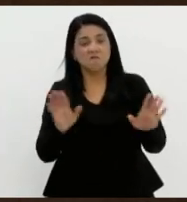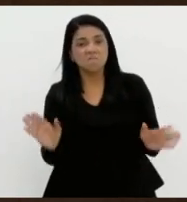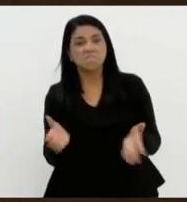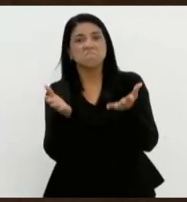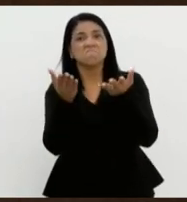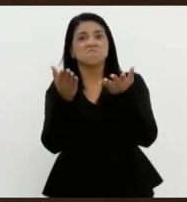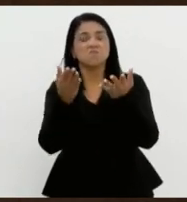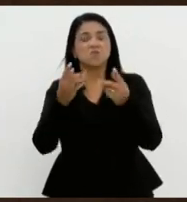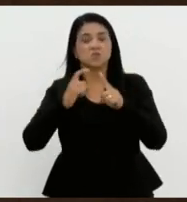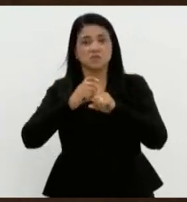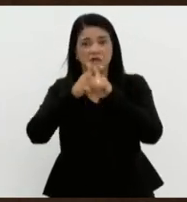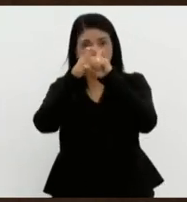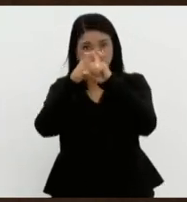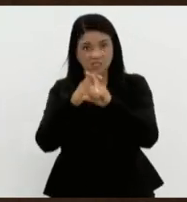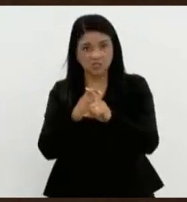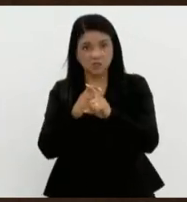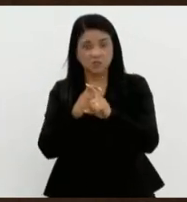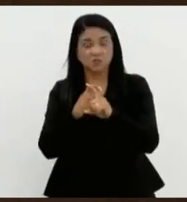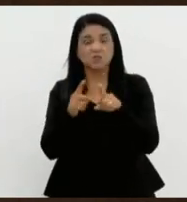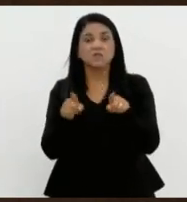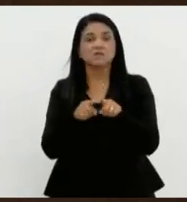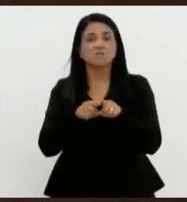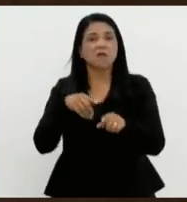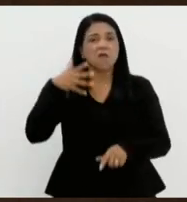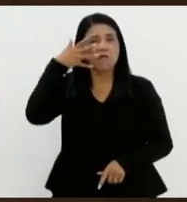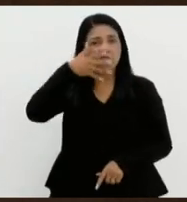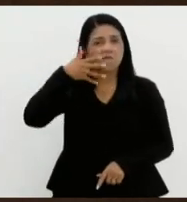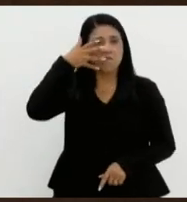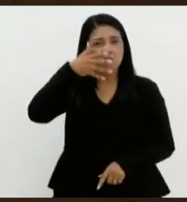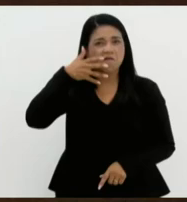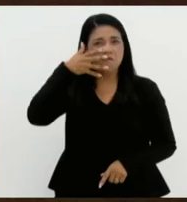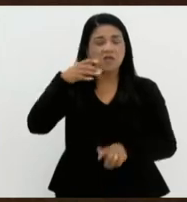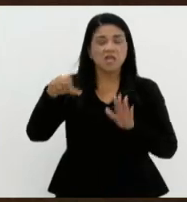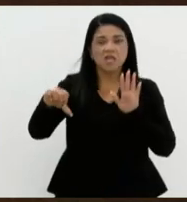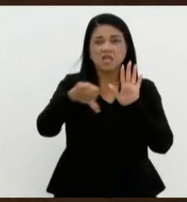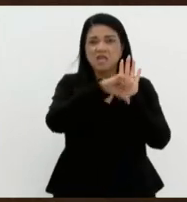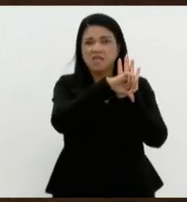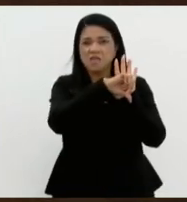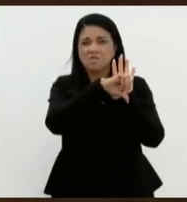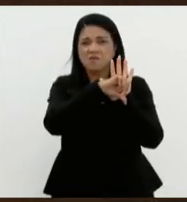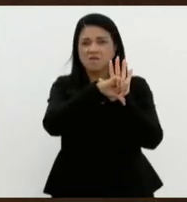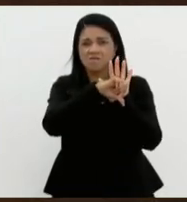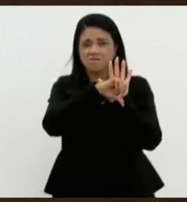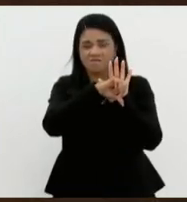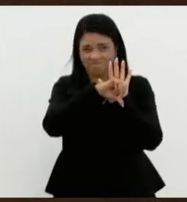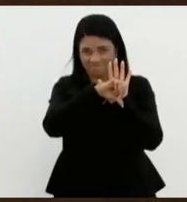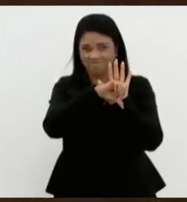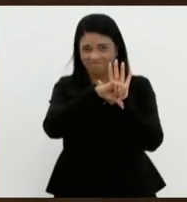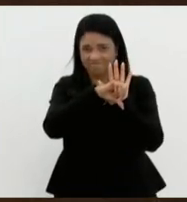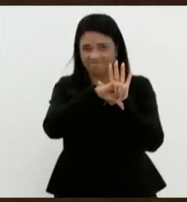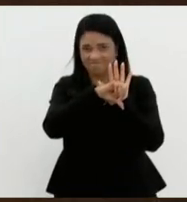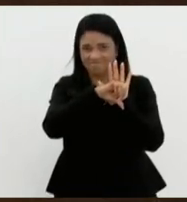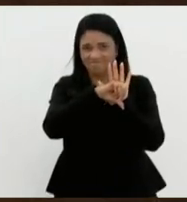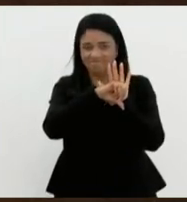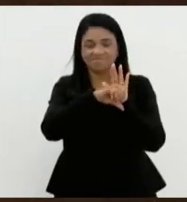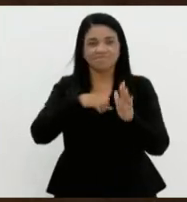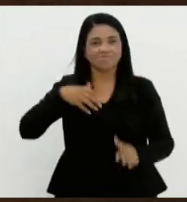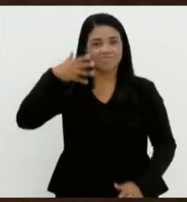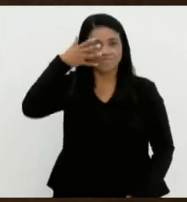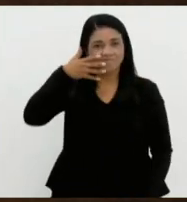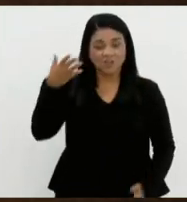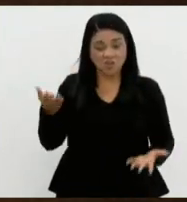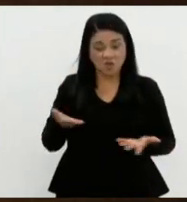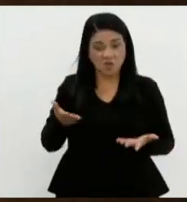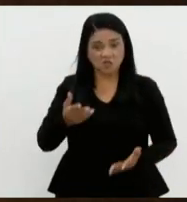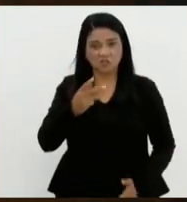o nazismo e a fala absolutamente antissemita e criminosa que foi perpetrada pelo que se diz hoje presidente